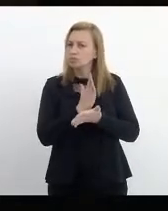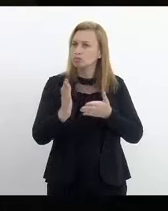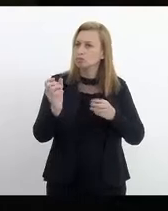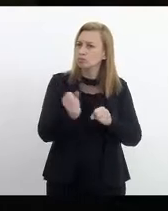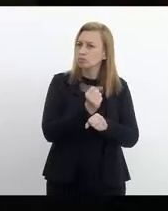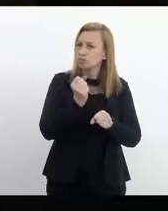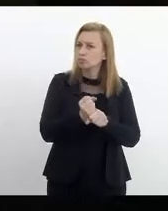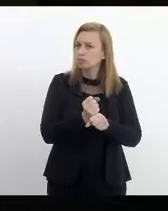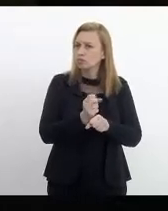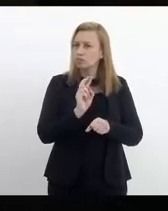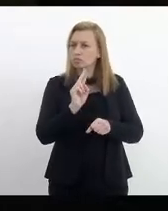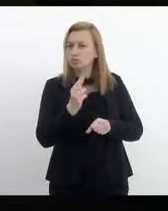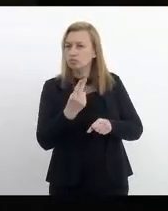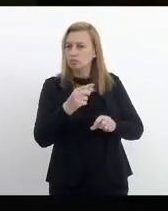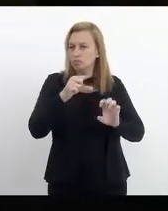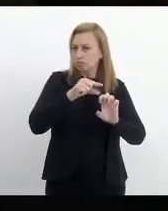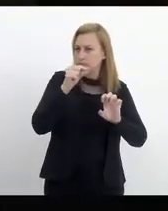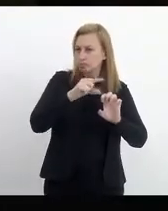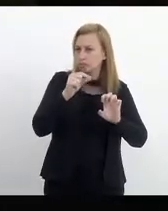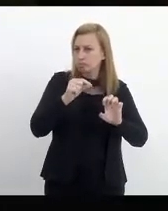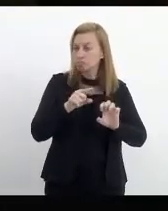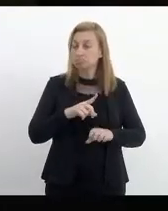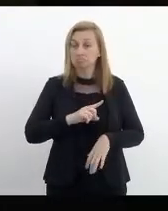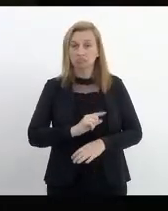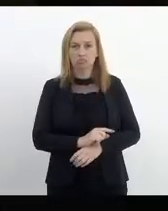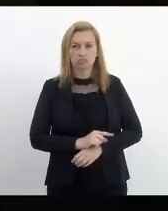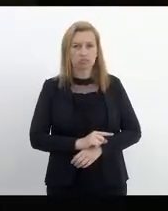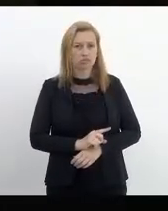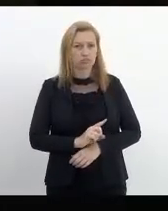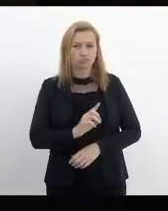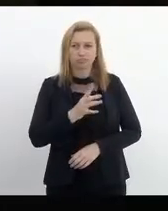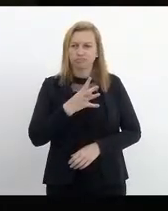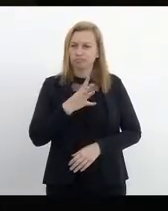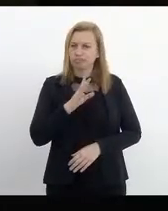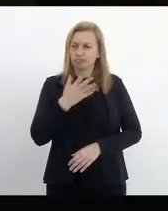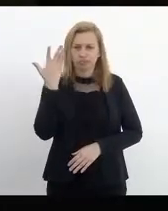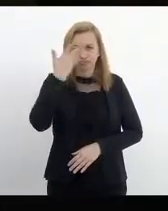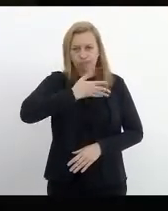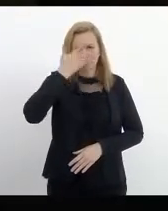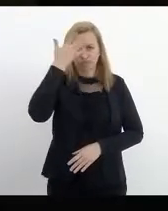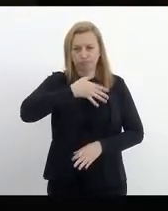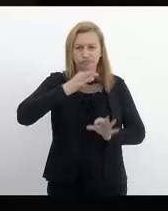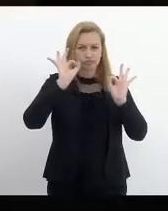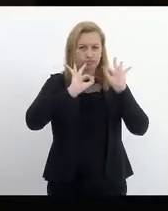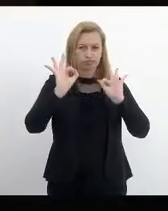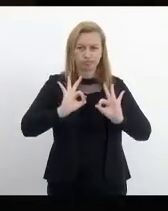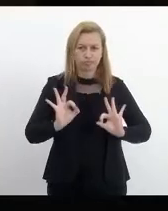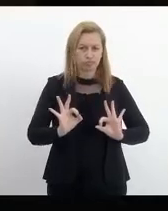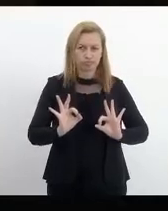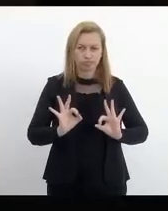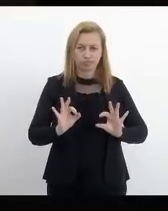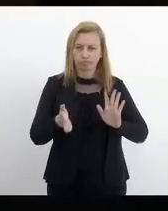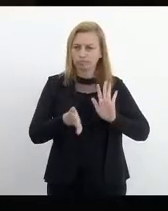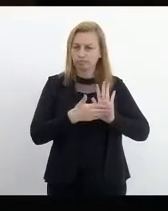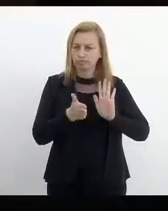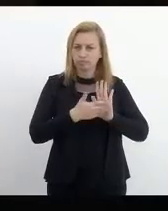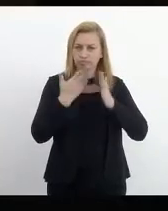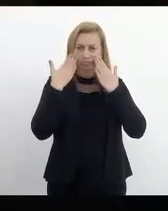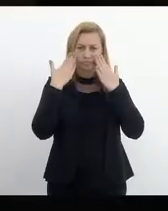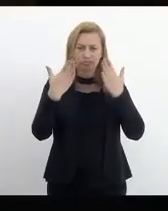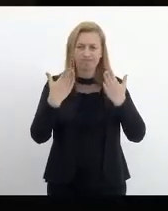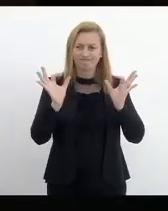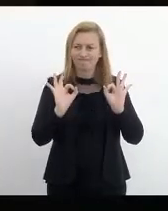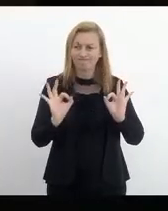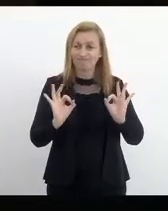de determinado empreendimento fiz tudo aí nós estamos vendo em nenhuma das propostas apresentadas